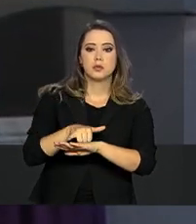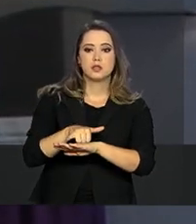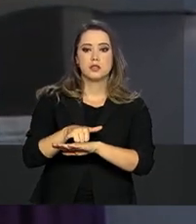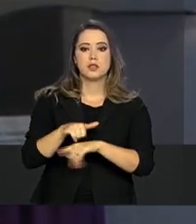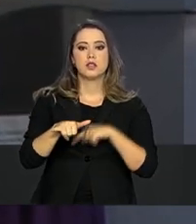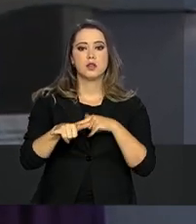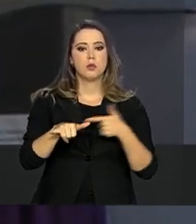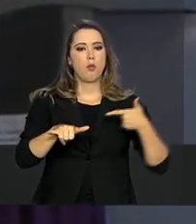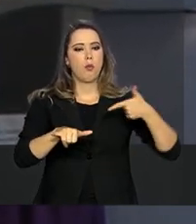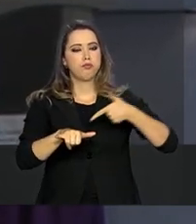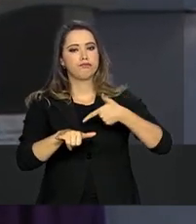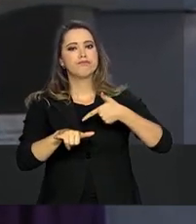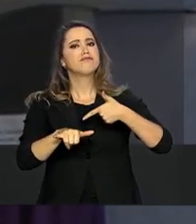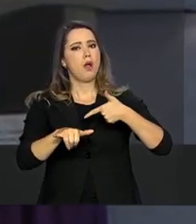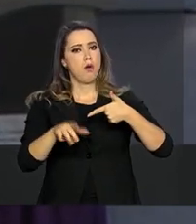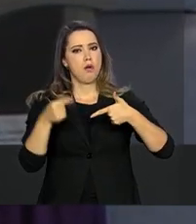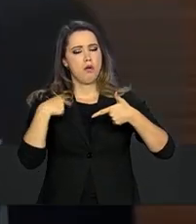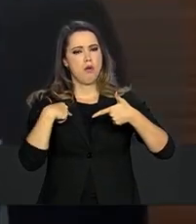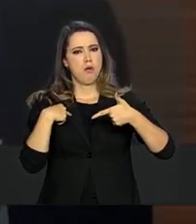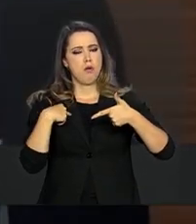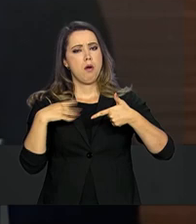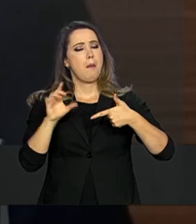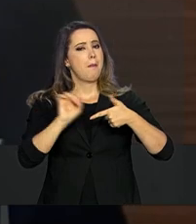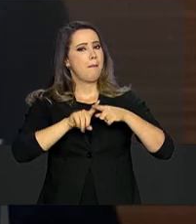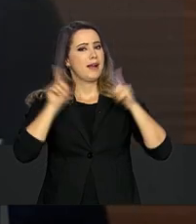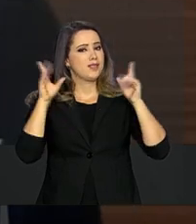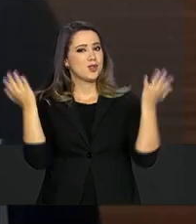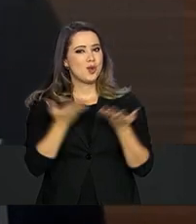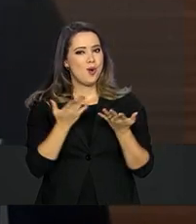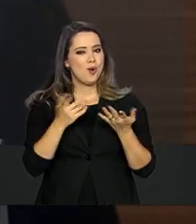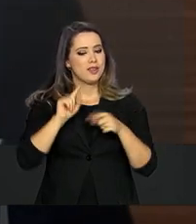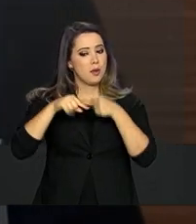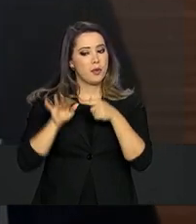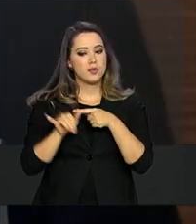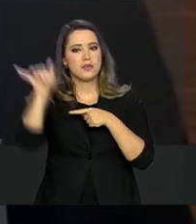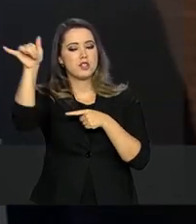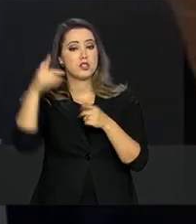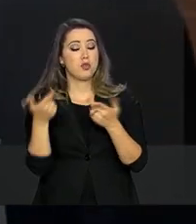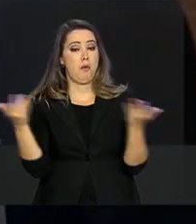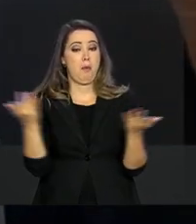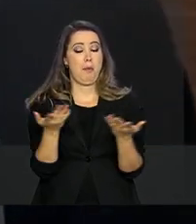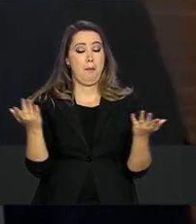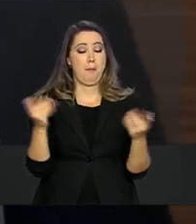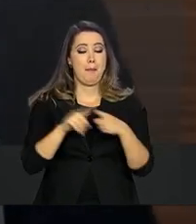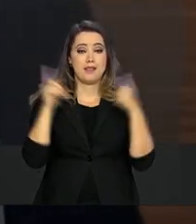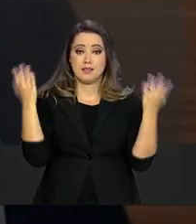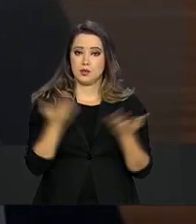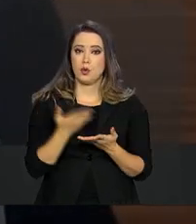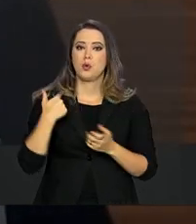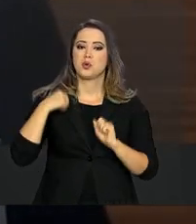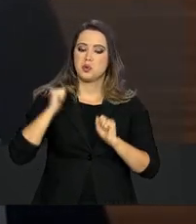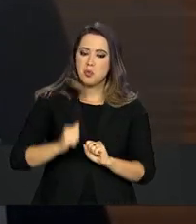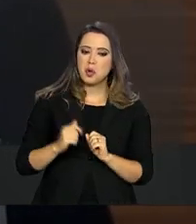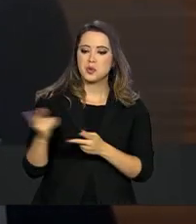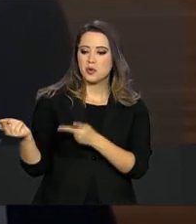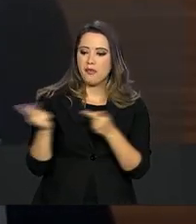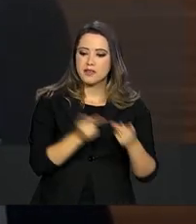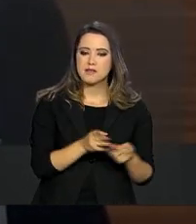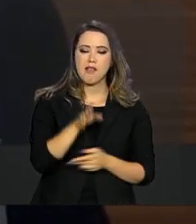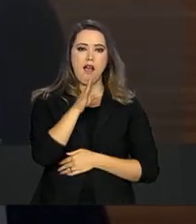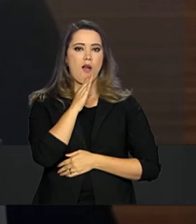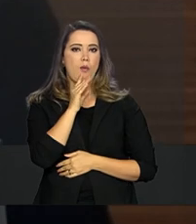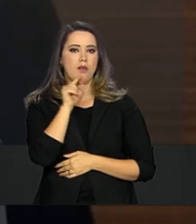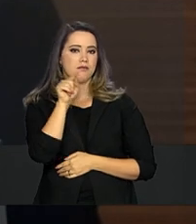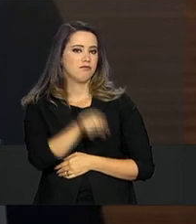abastecimento e seguir viagem mas hoje eu tenho prazer redobrado de circular pela ilha do sal e receber